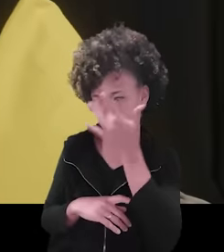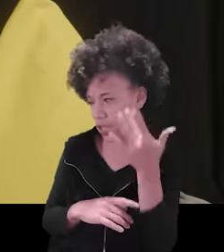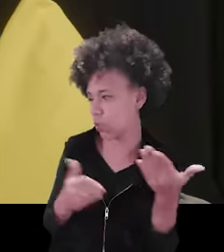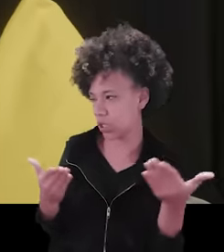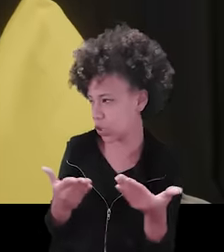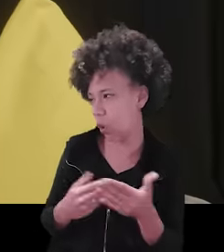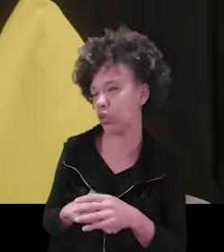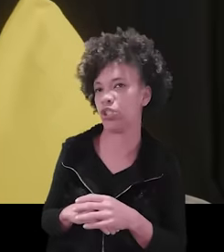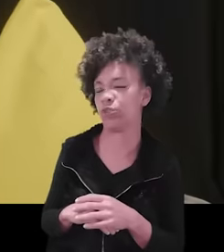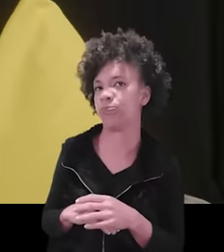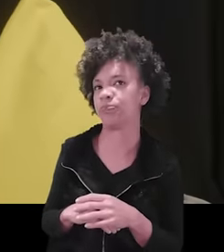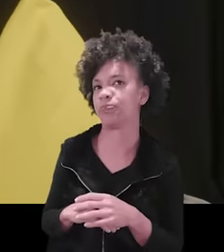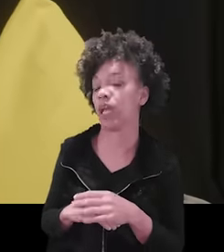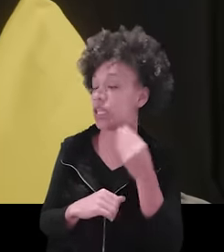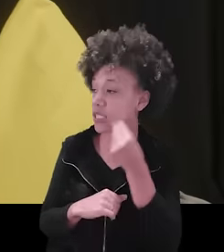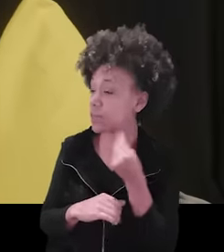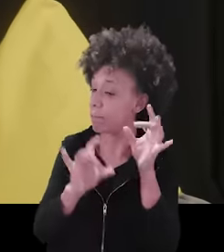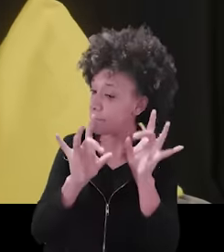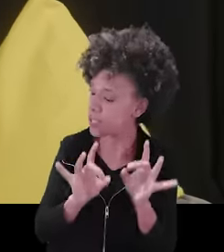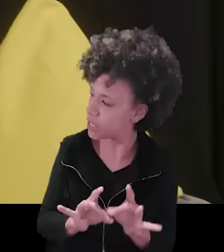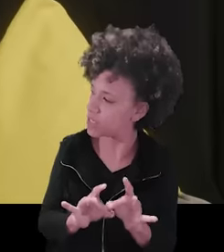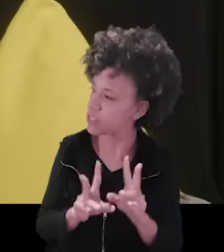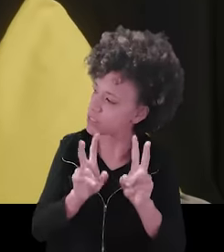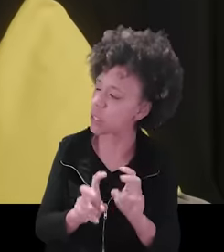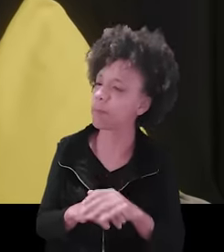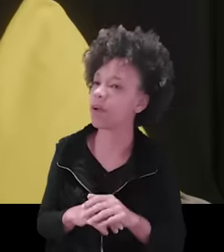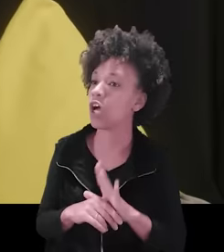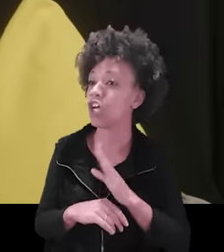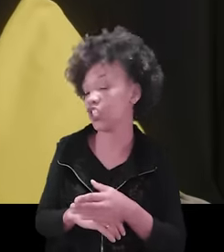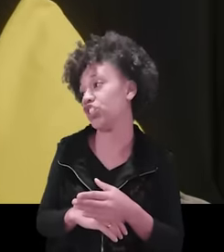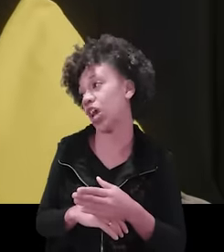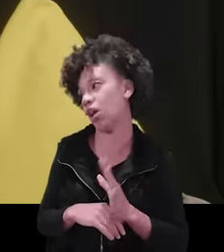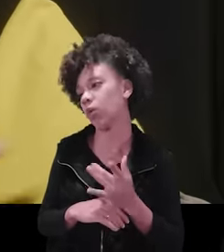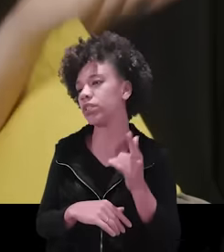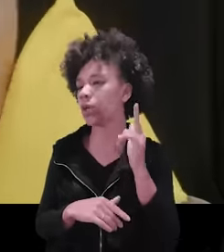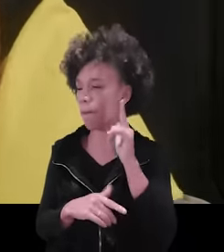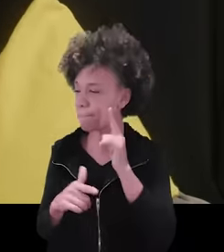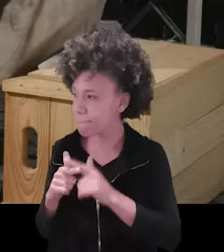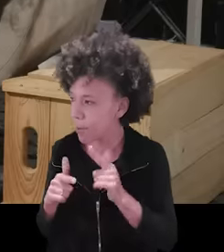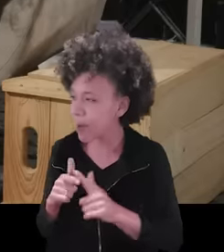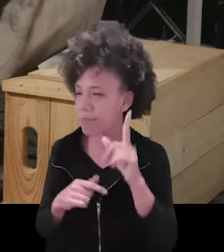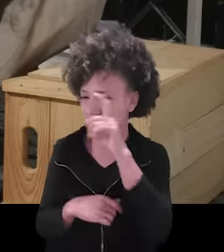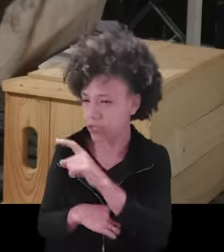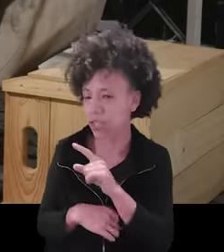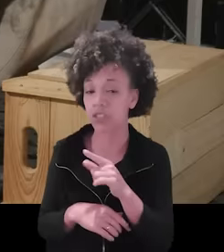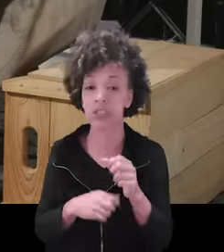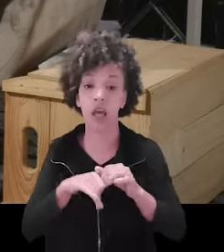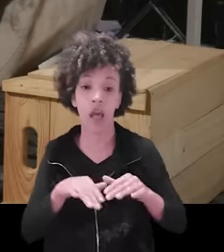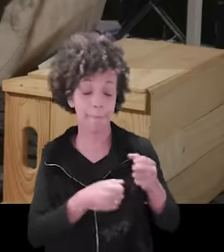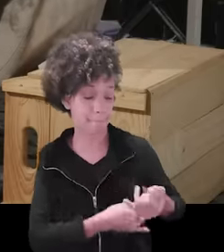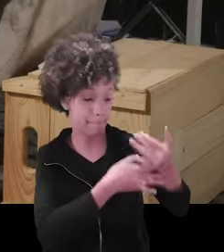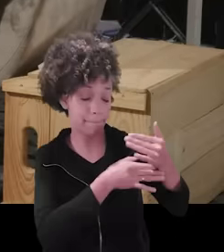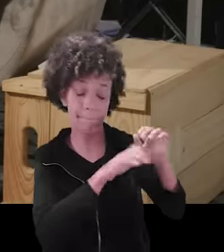que é uma pessoa que hoje é uma especialista nesse assunto você já passou por perrengue Então eu vou passar para galera